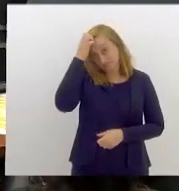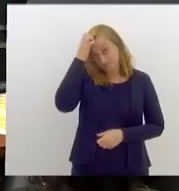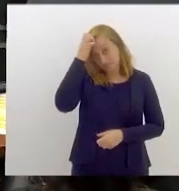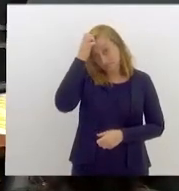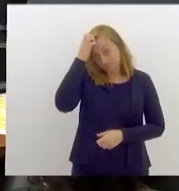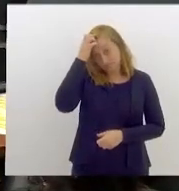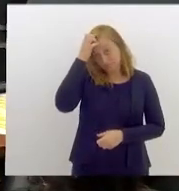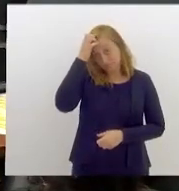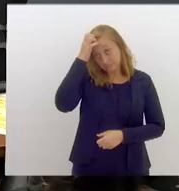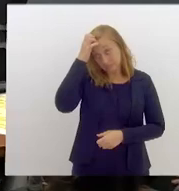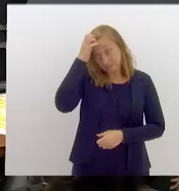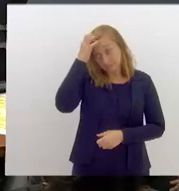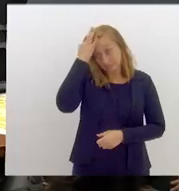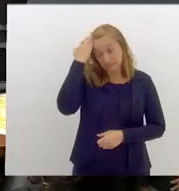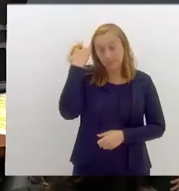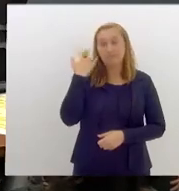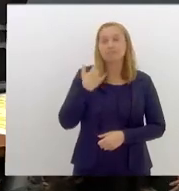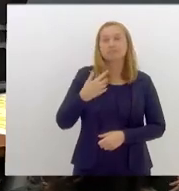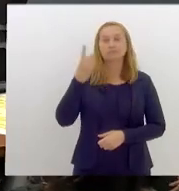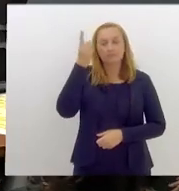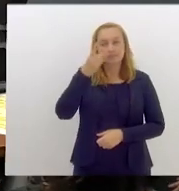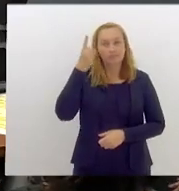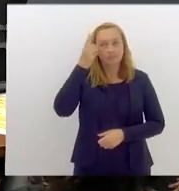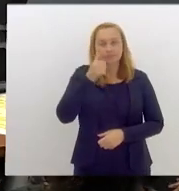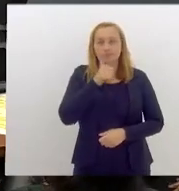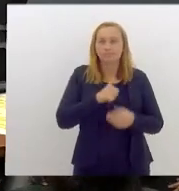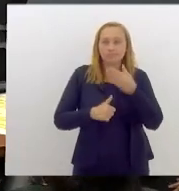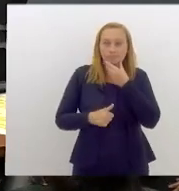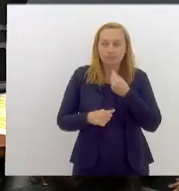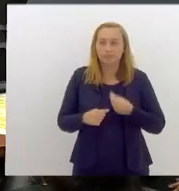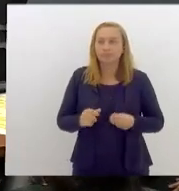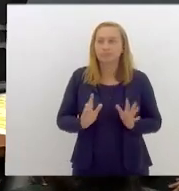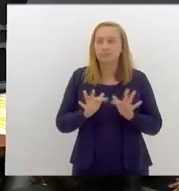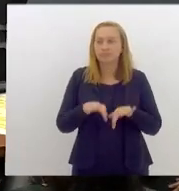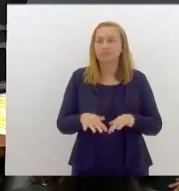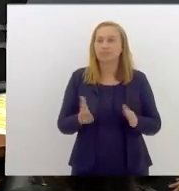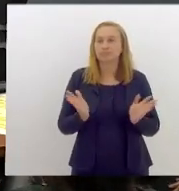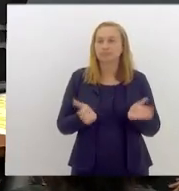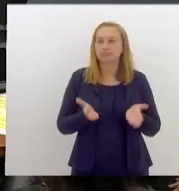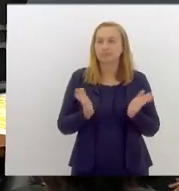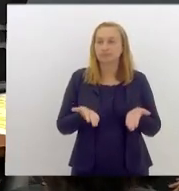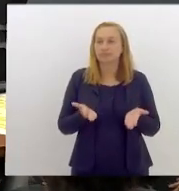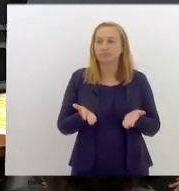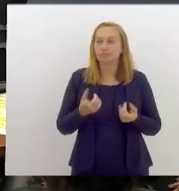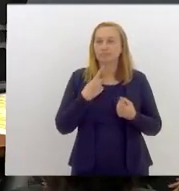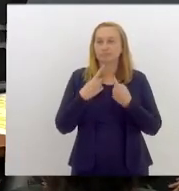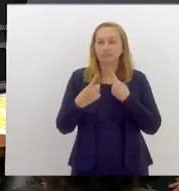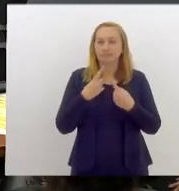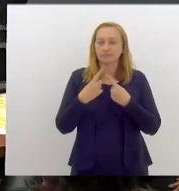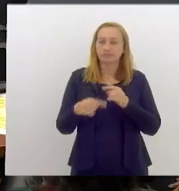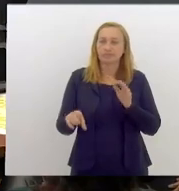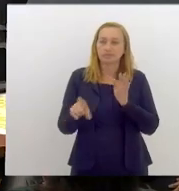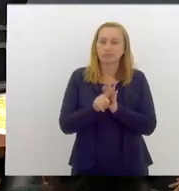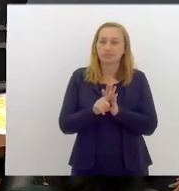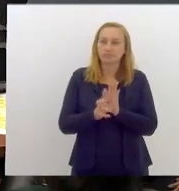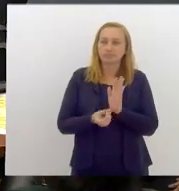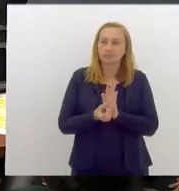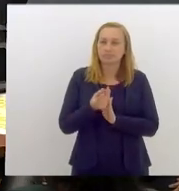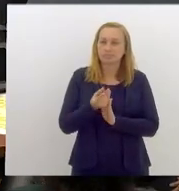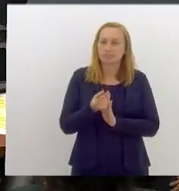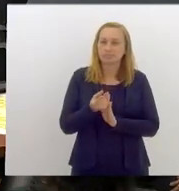deputados deputados a gente vai concluir hoje o debate sobre a lei orçamentária